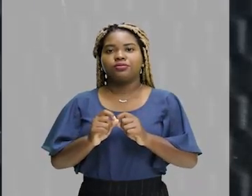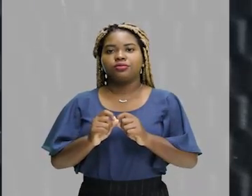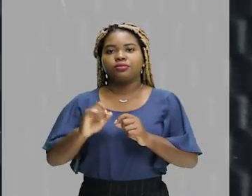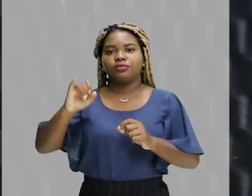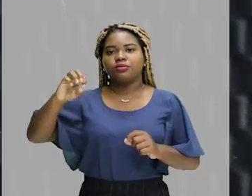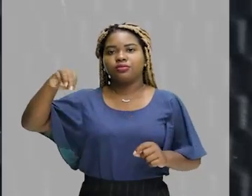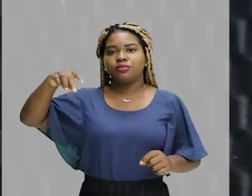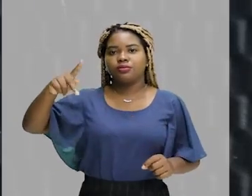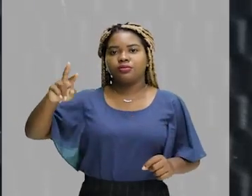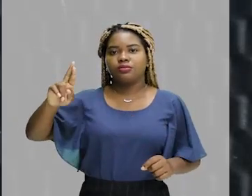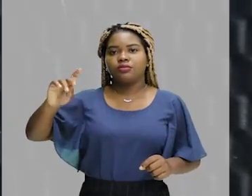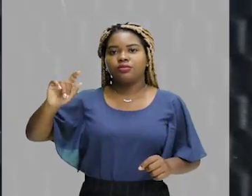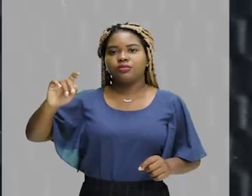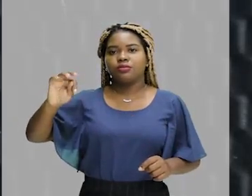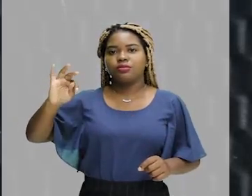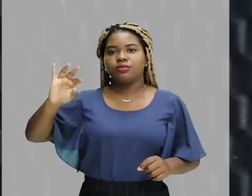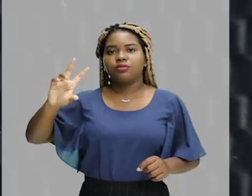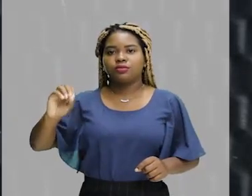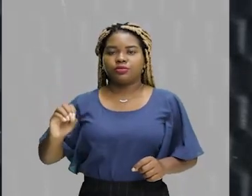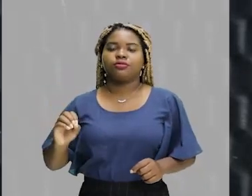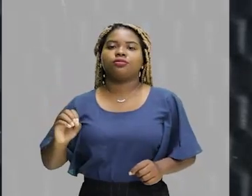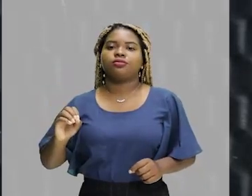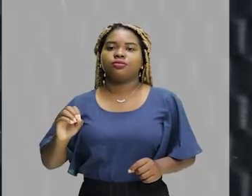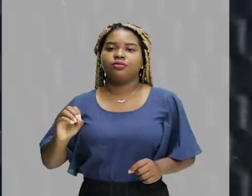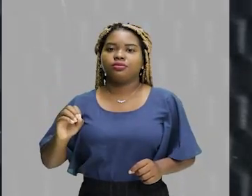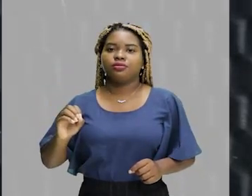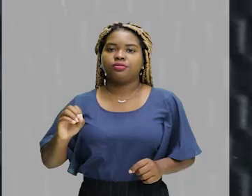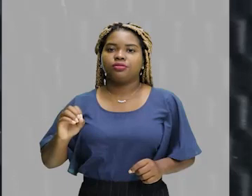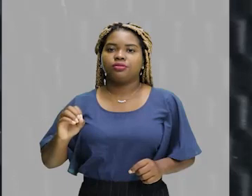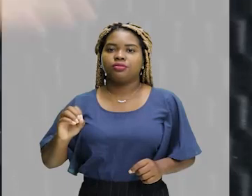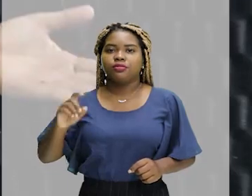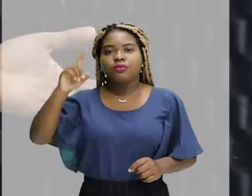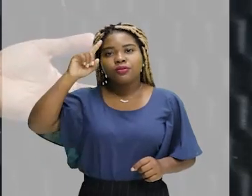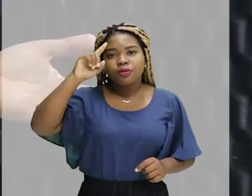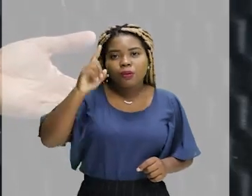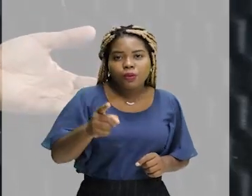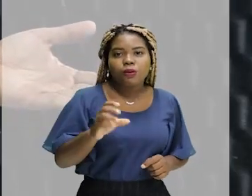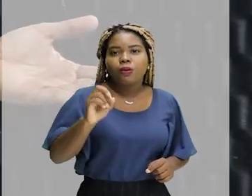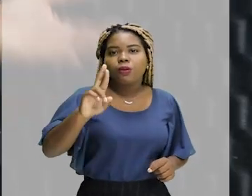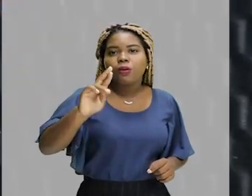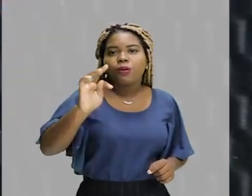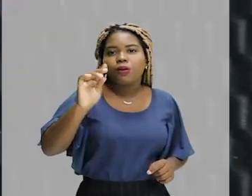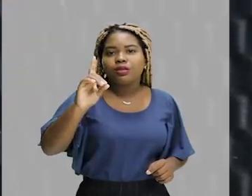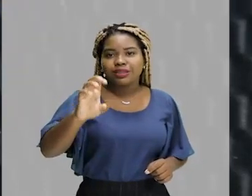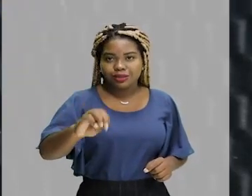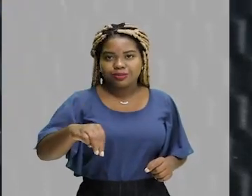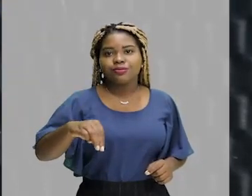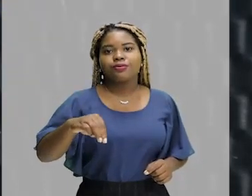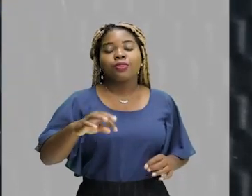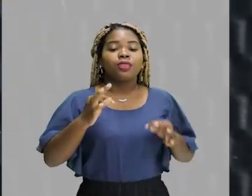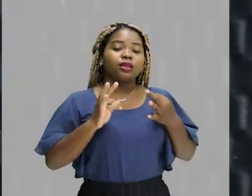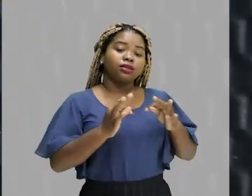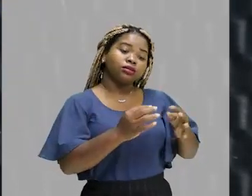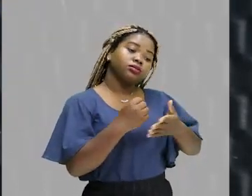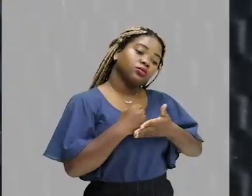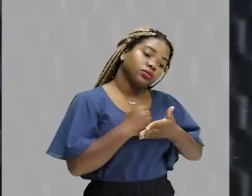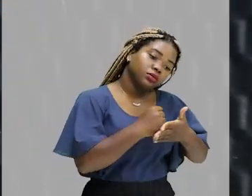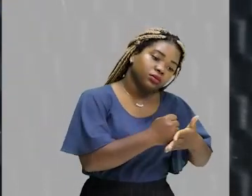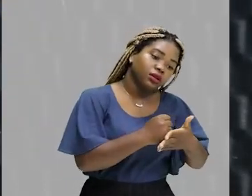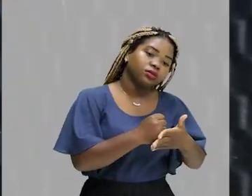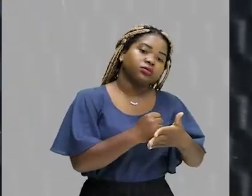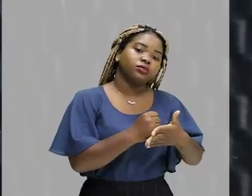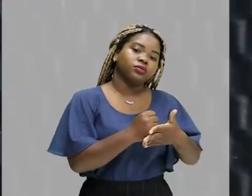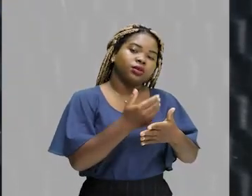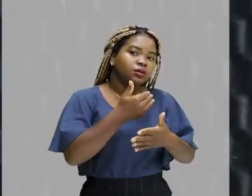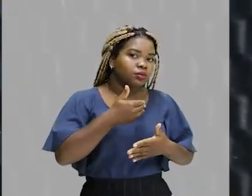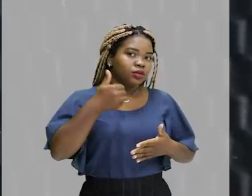ajudar? Nós não temos escapatória. A tecnologia está aqui para nos ajudar, para